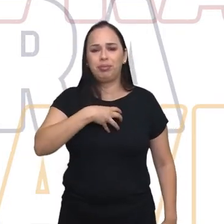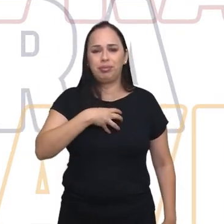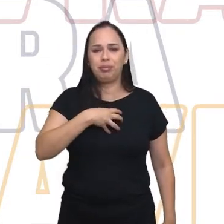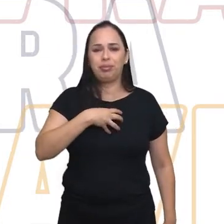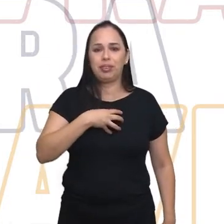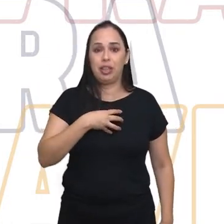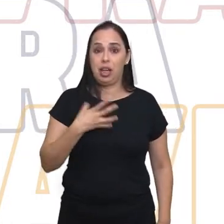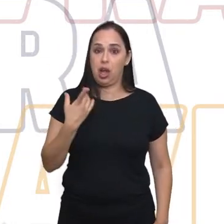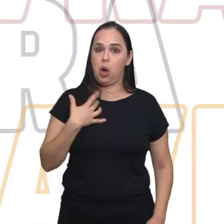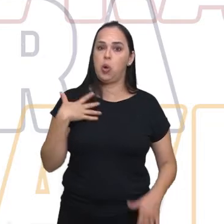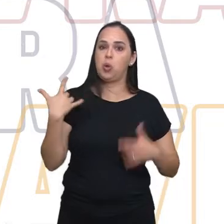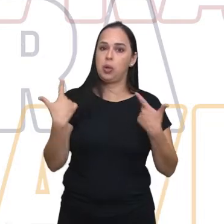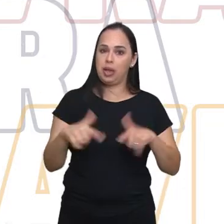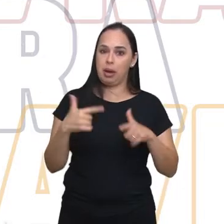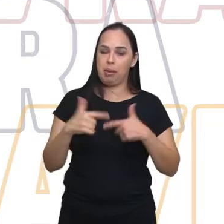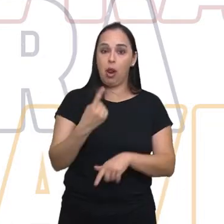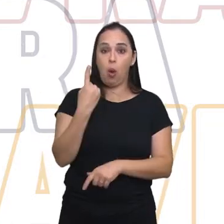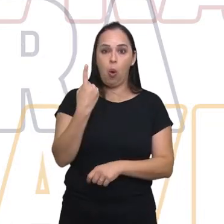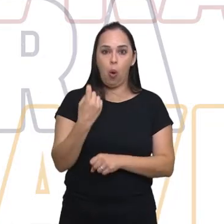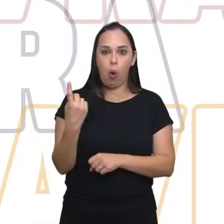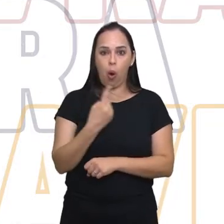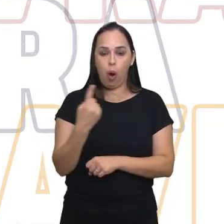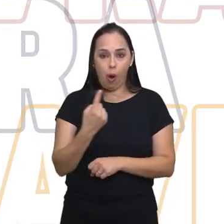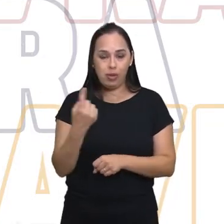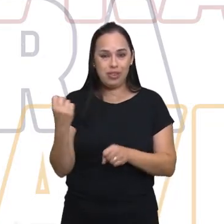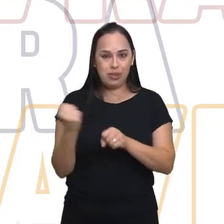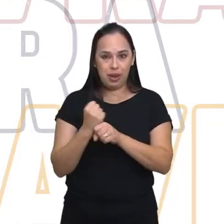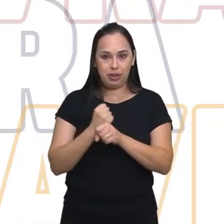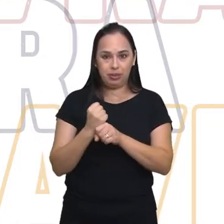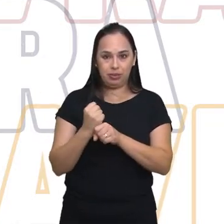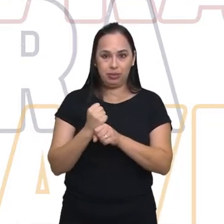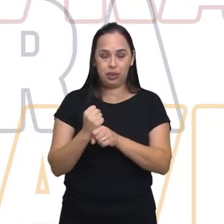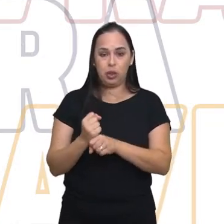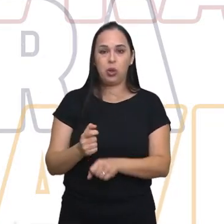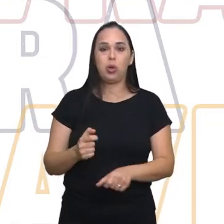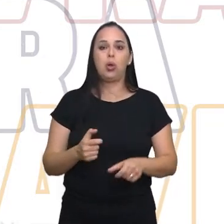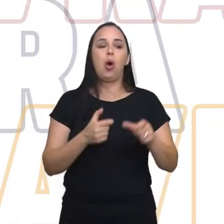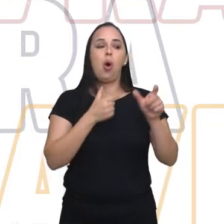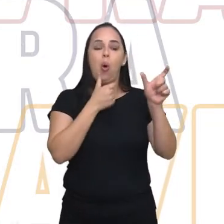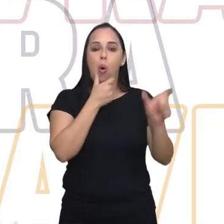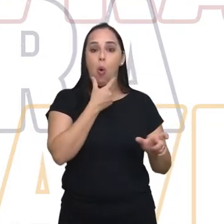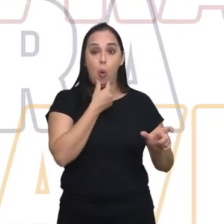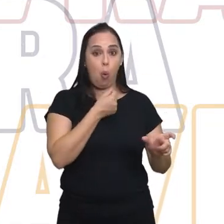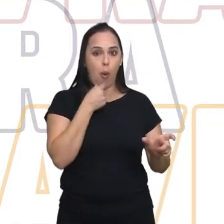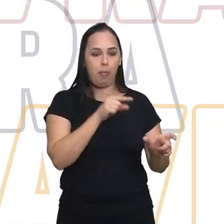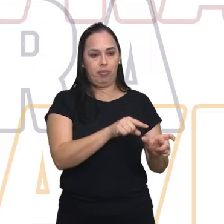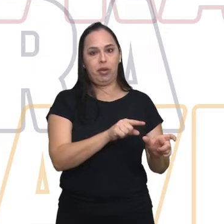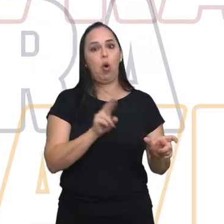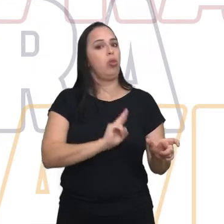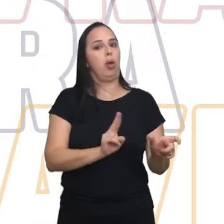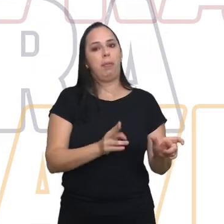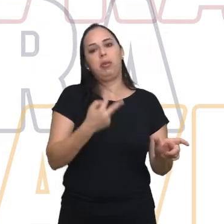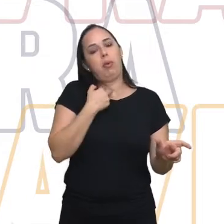tocante. Eu tenho 11 anos nessa instituição. E não é de uma mulher, é de um homem. Eu não posso revelar o